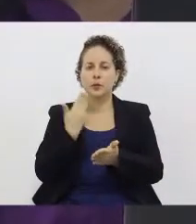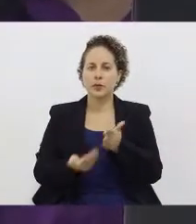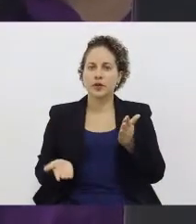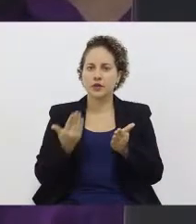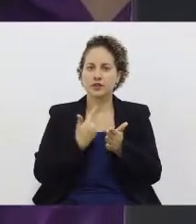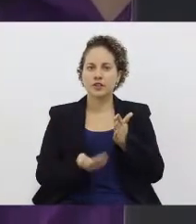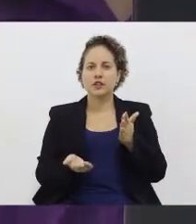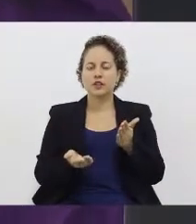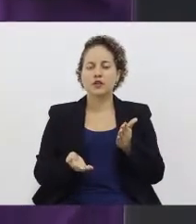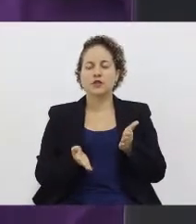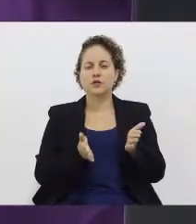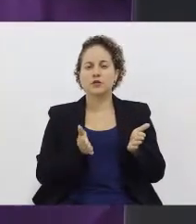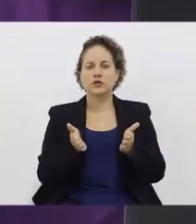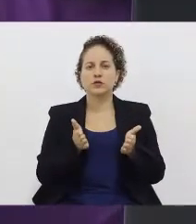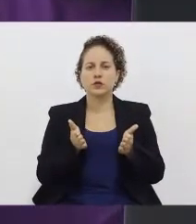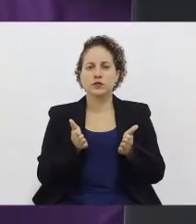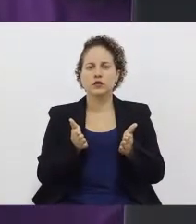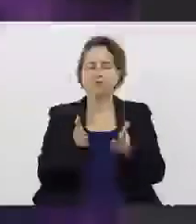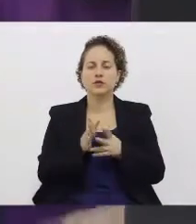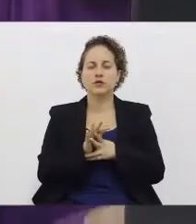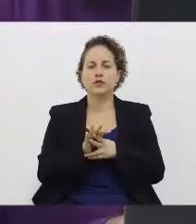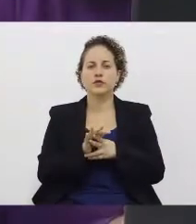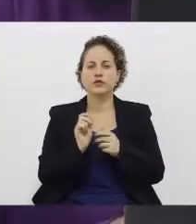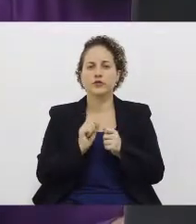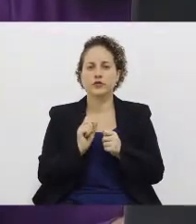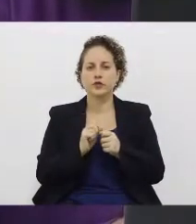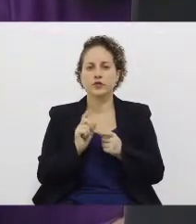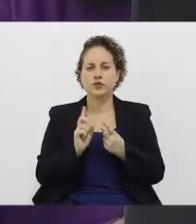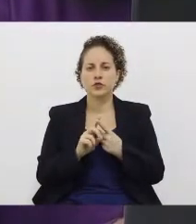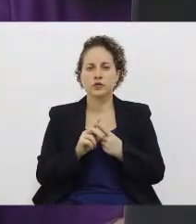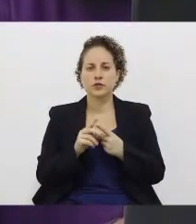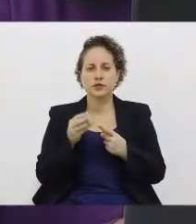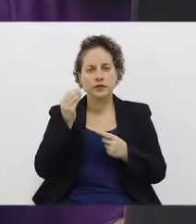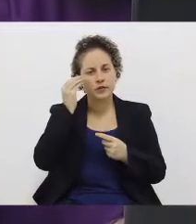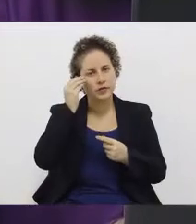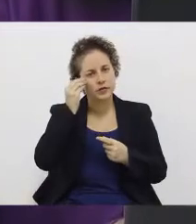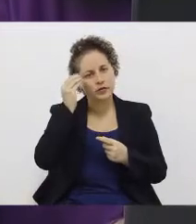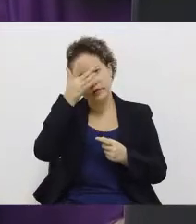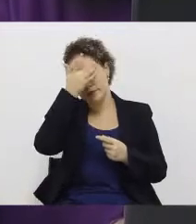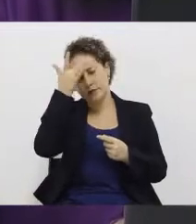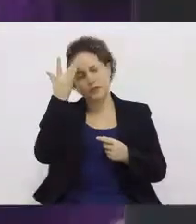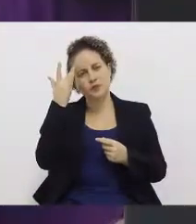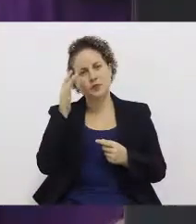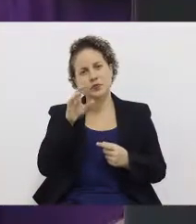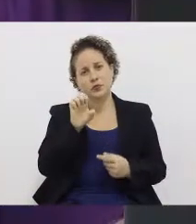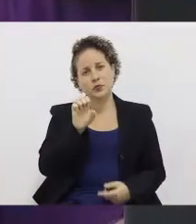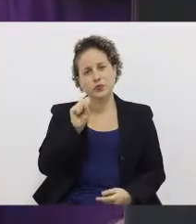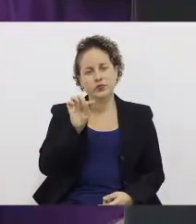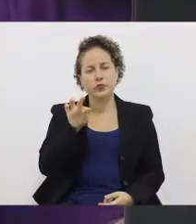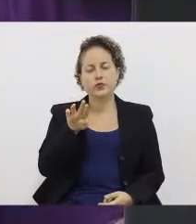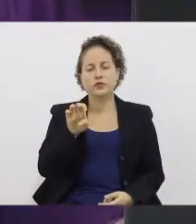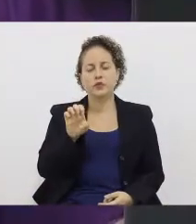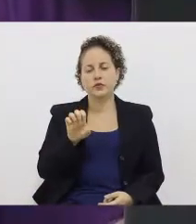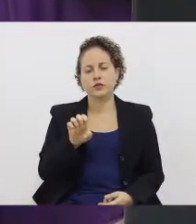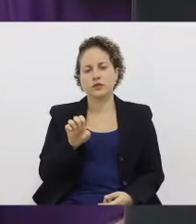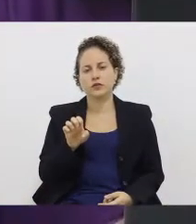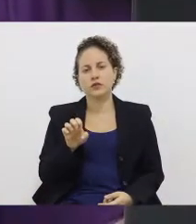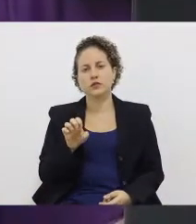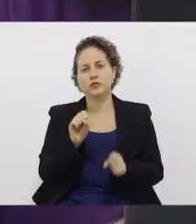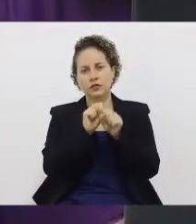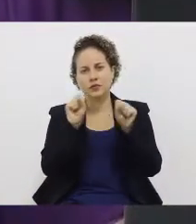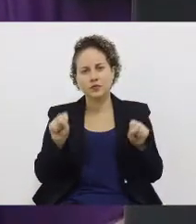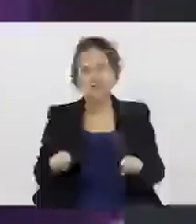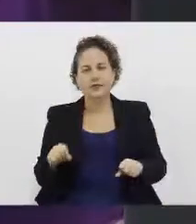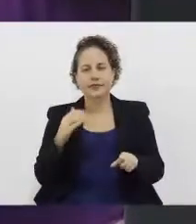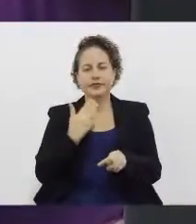certa informalidade dos processos desenvolvidos, desatenção daqueles que manuseiam os estoques e o sistema, falta de